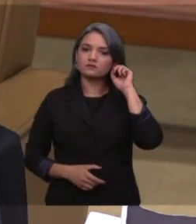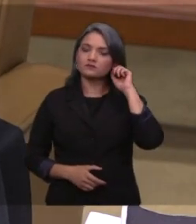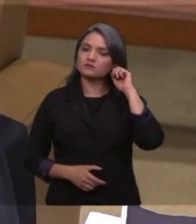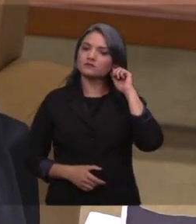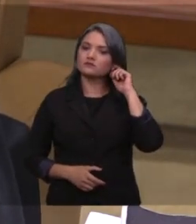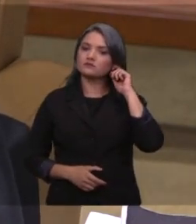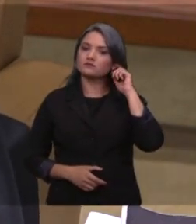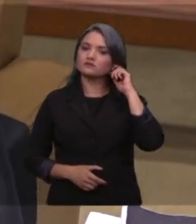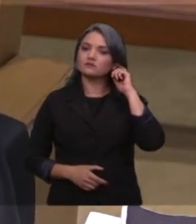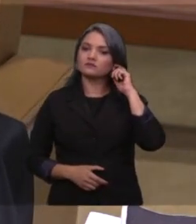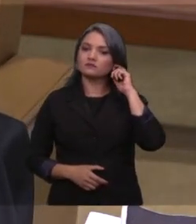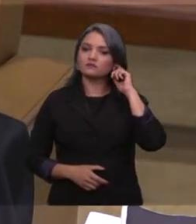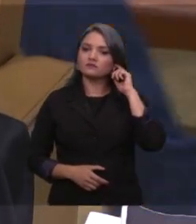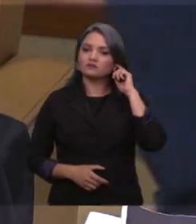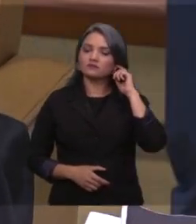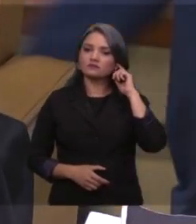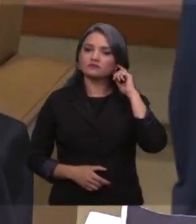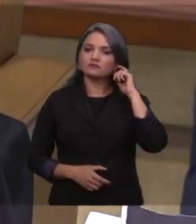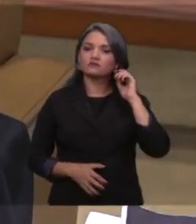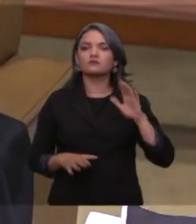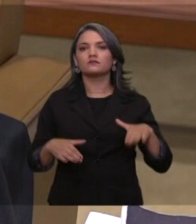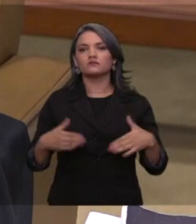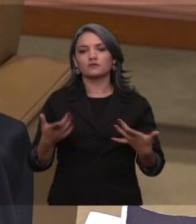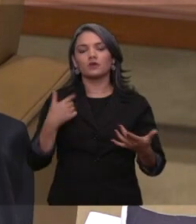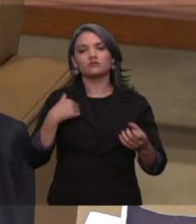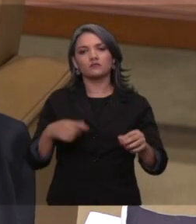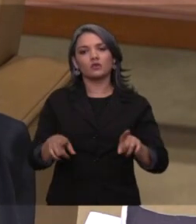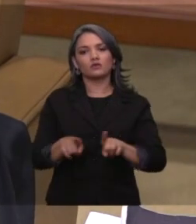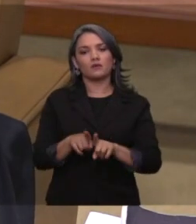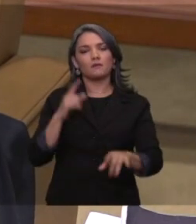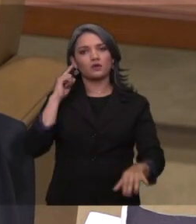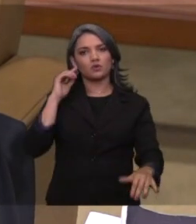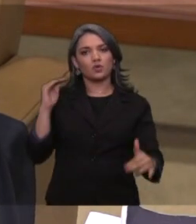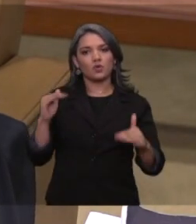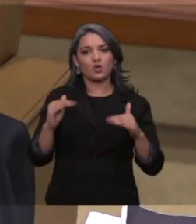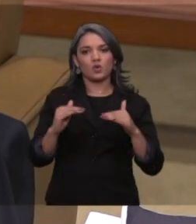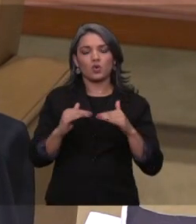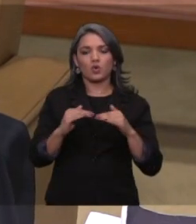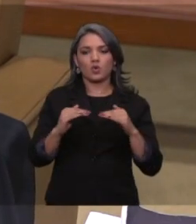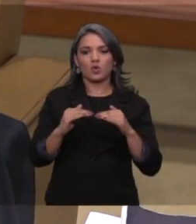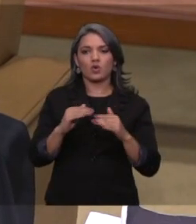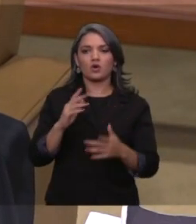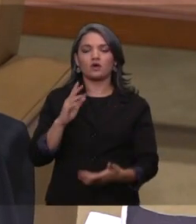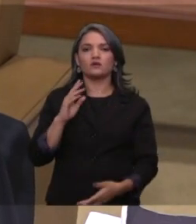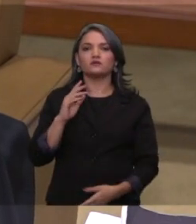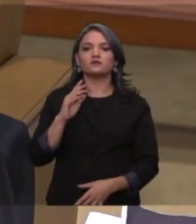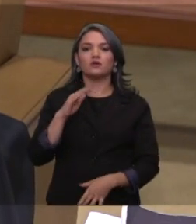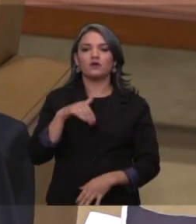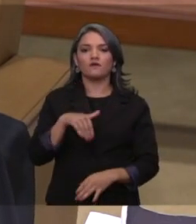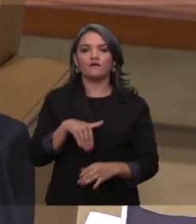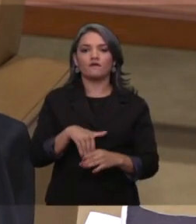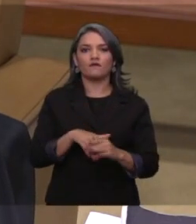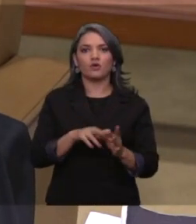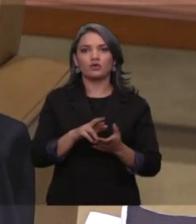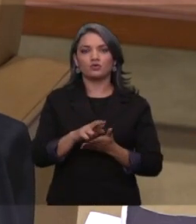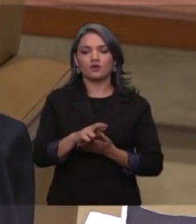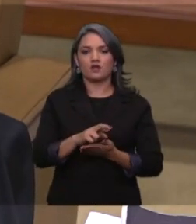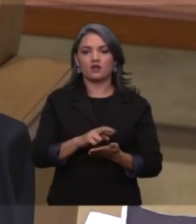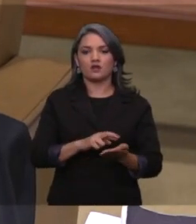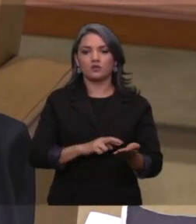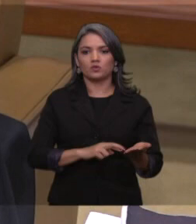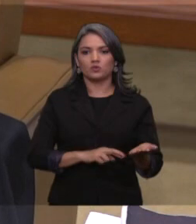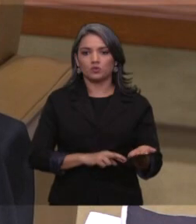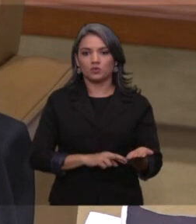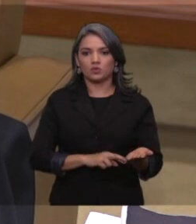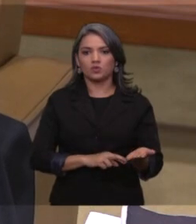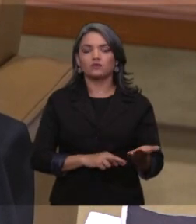também estou subscrevendo a proposta do eminente relator e